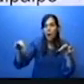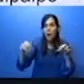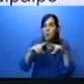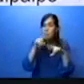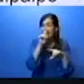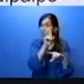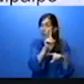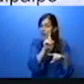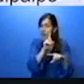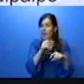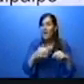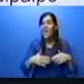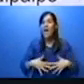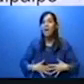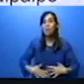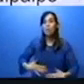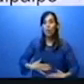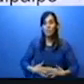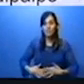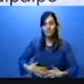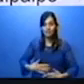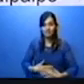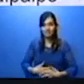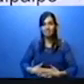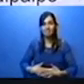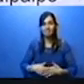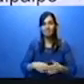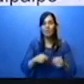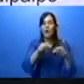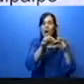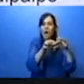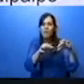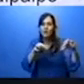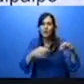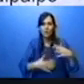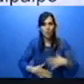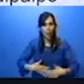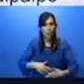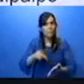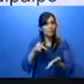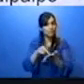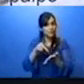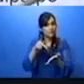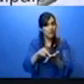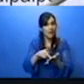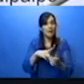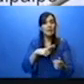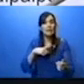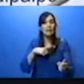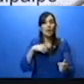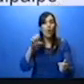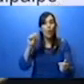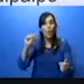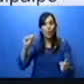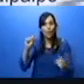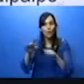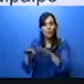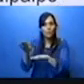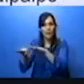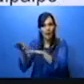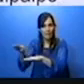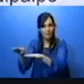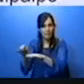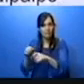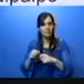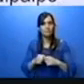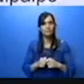é uma cauda. Aqui é o abdômen de verdade. Bom, tem 8 patas, como todos os aracnídeos. Aqui